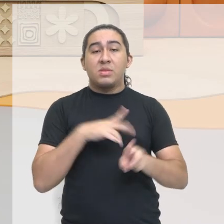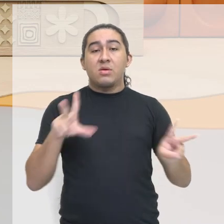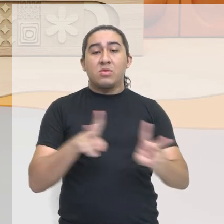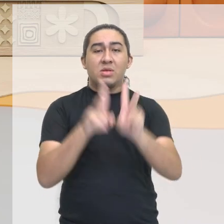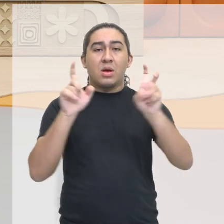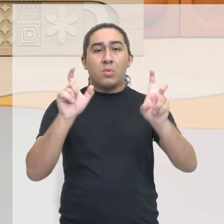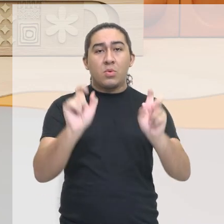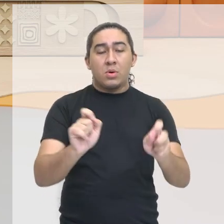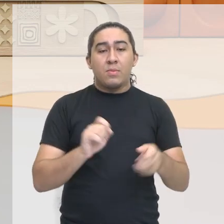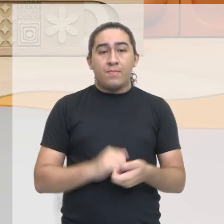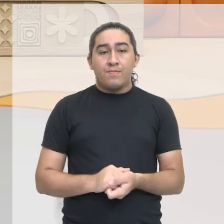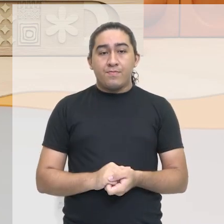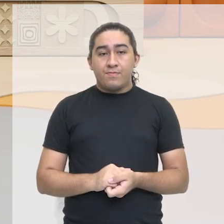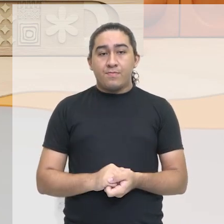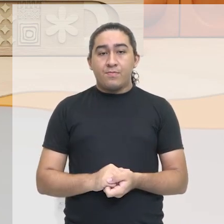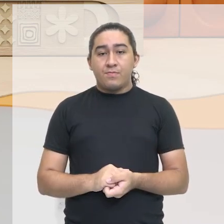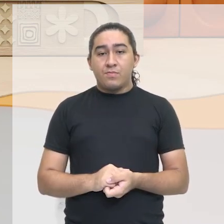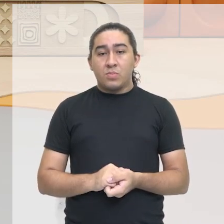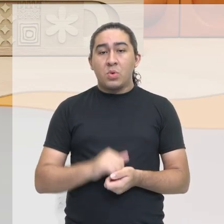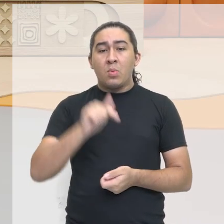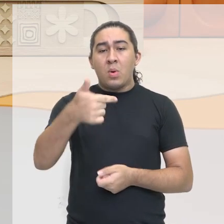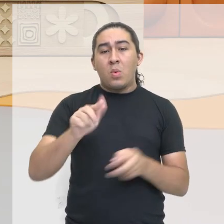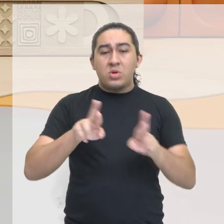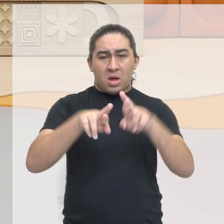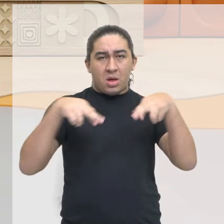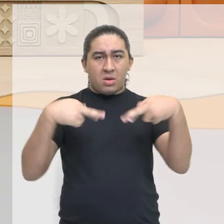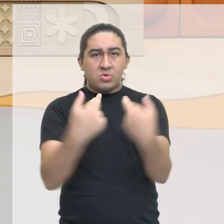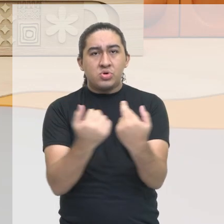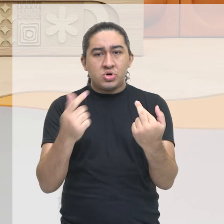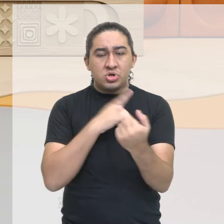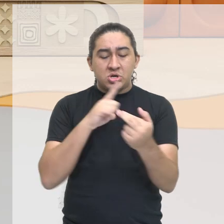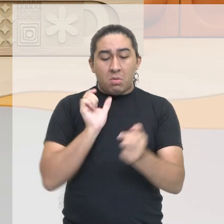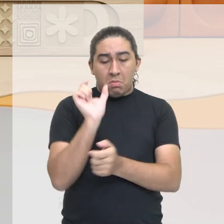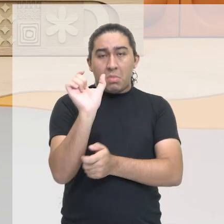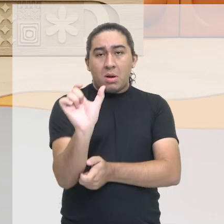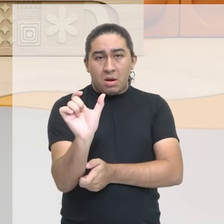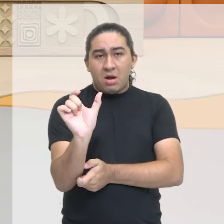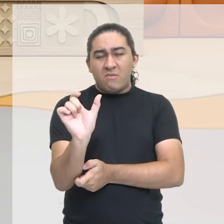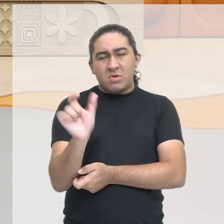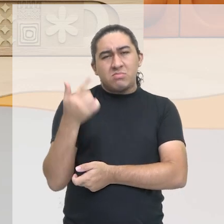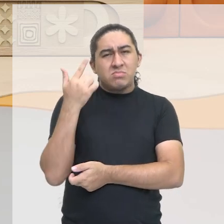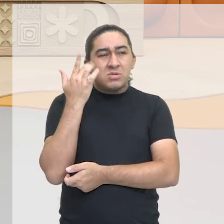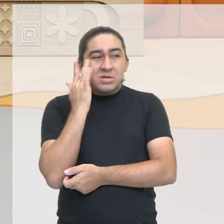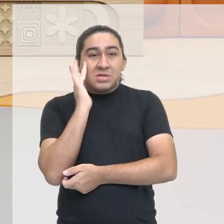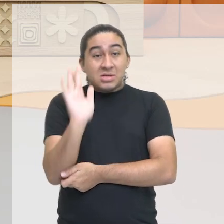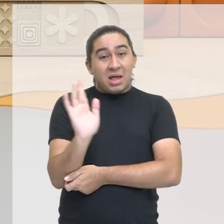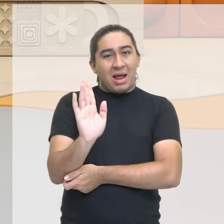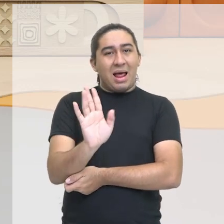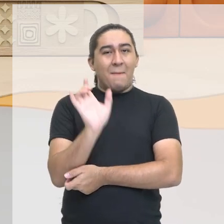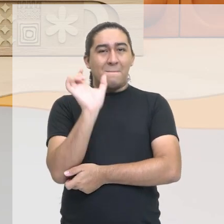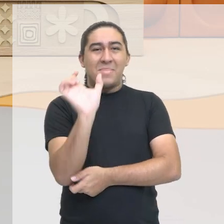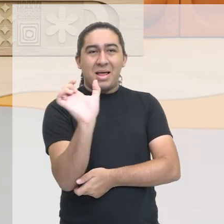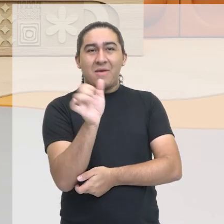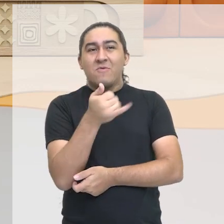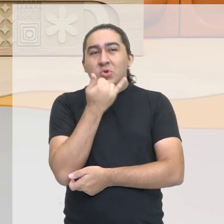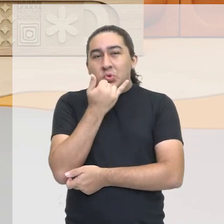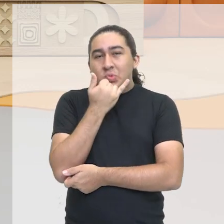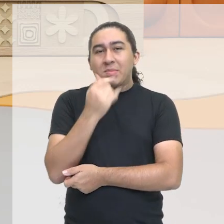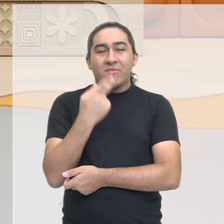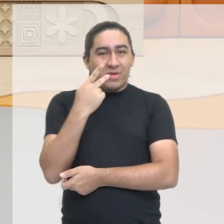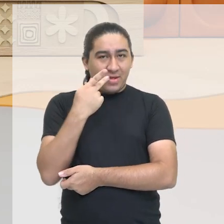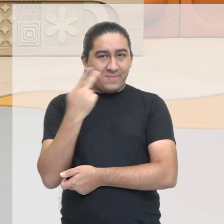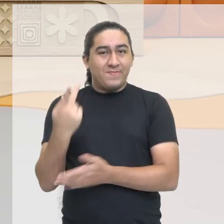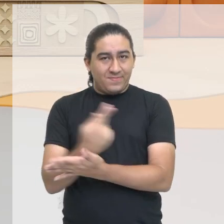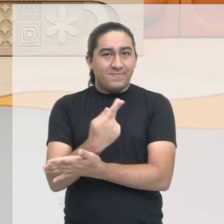da Conferência de Wannsee, acho que é assim a pronúncia, desculpa aí se eu não estou conseguindo pronunciar direito, mas,